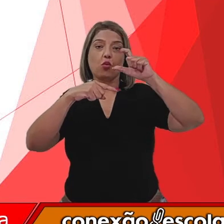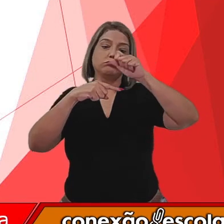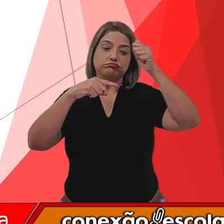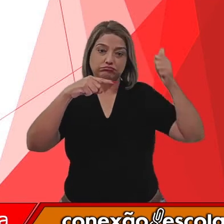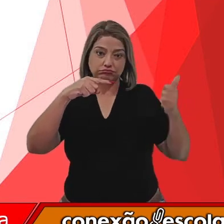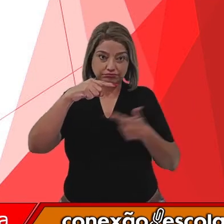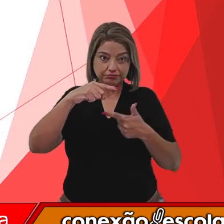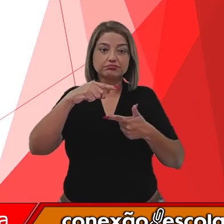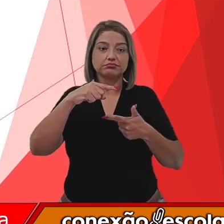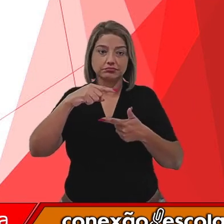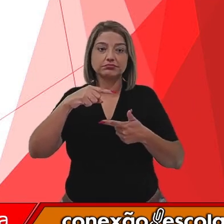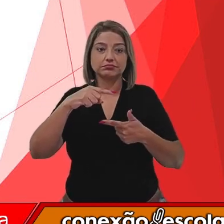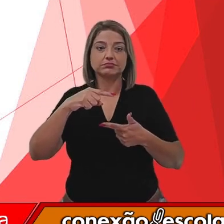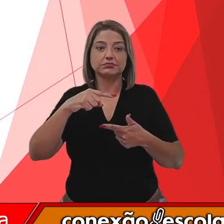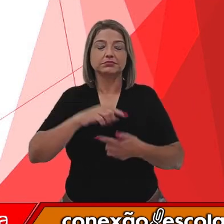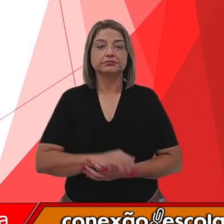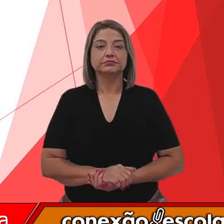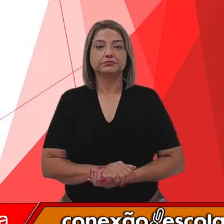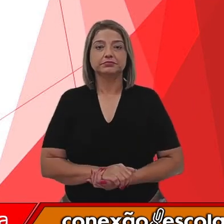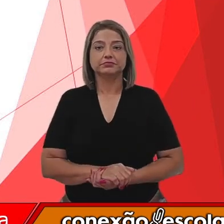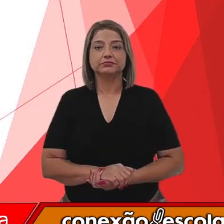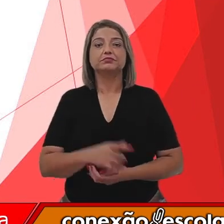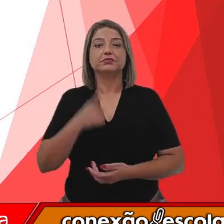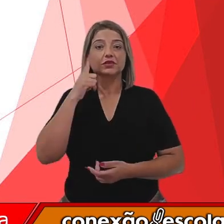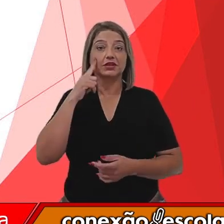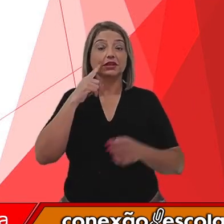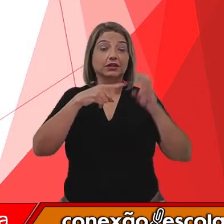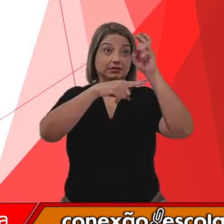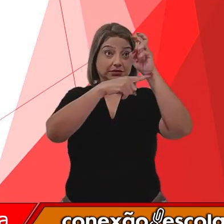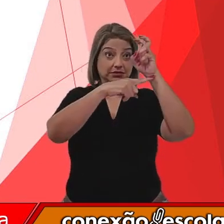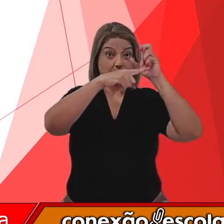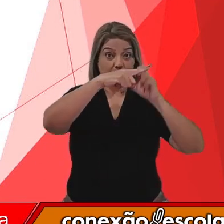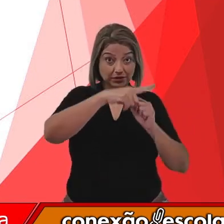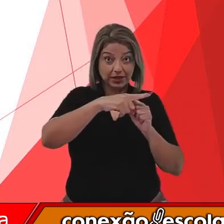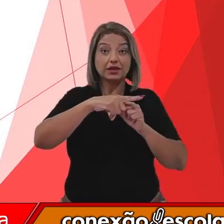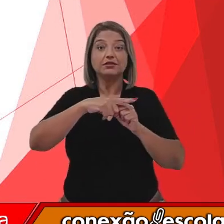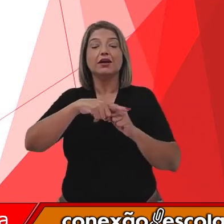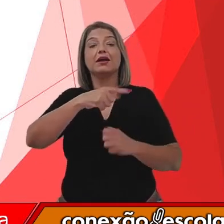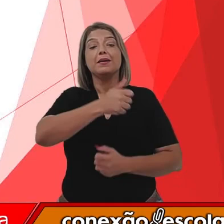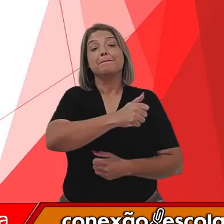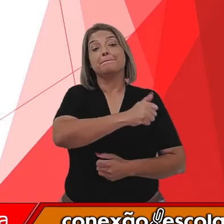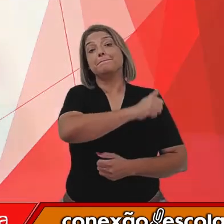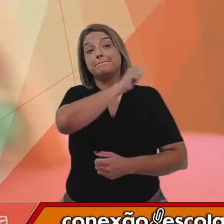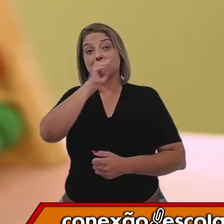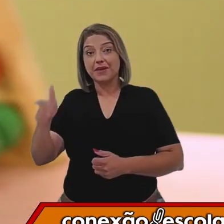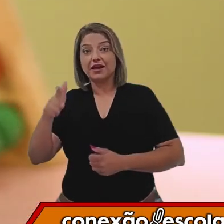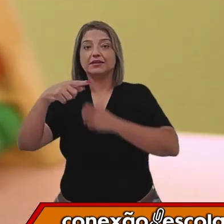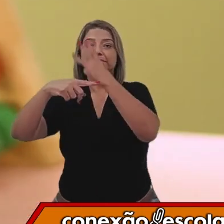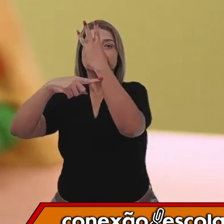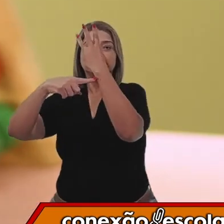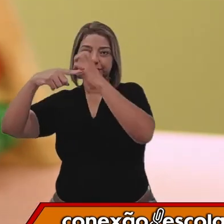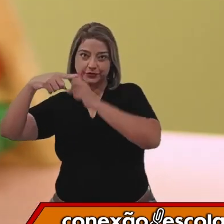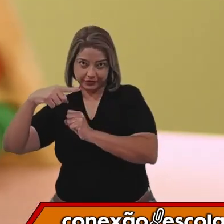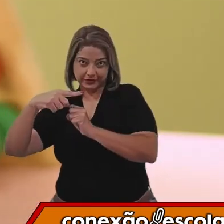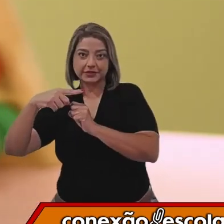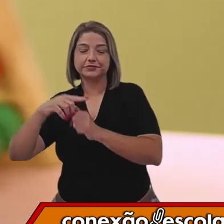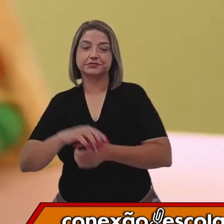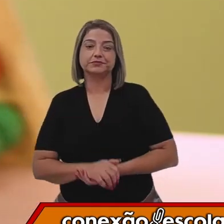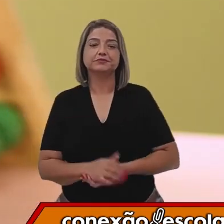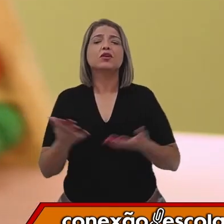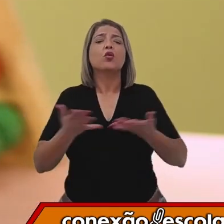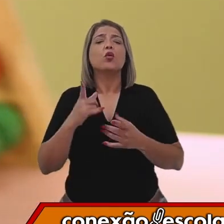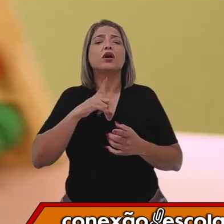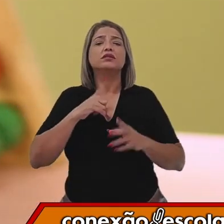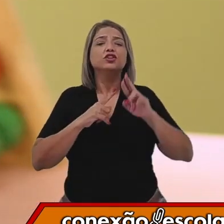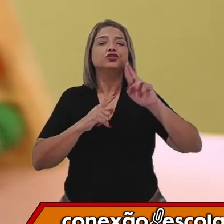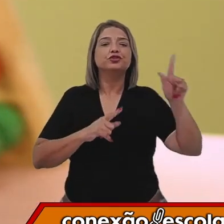3/8. E agora, quando eu tiver denominadores diferentes, por exemplo, eu